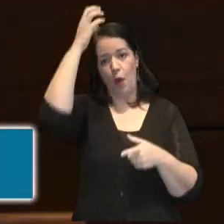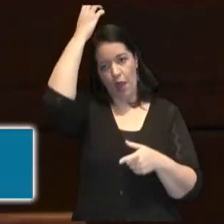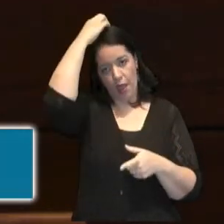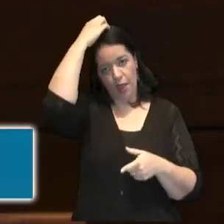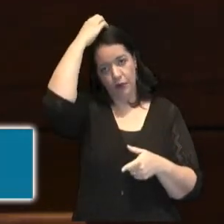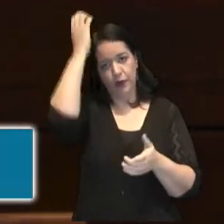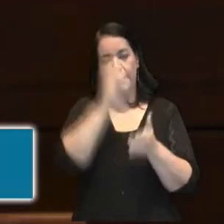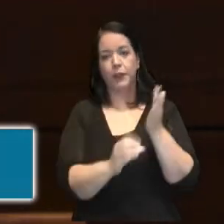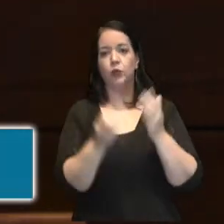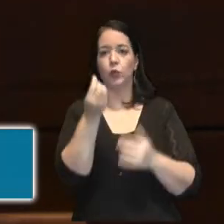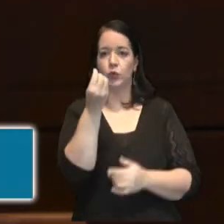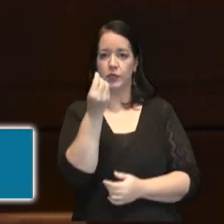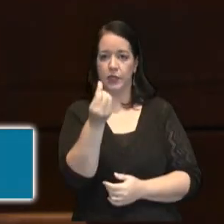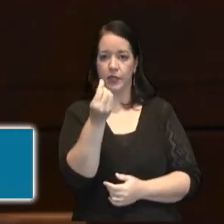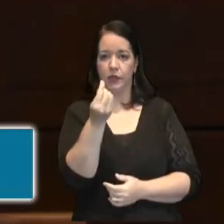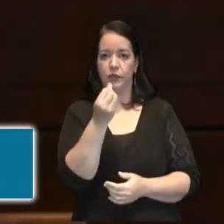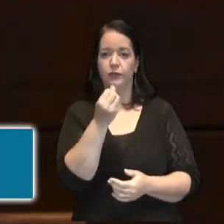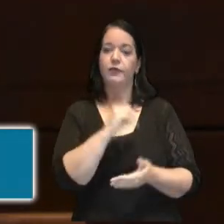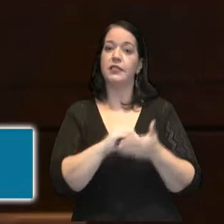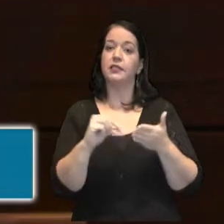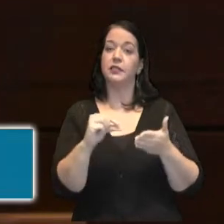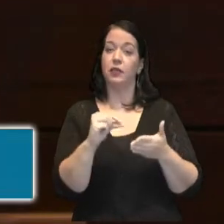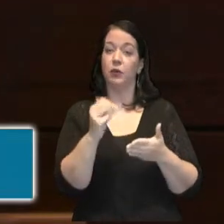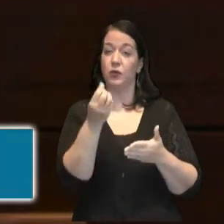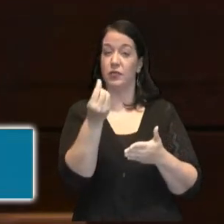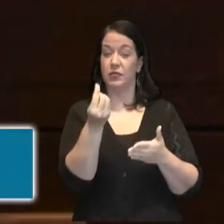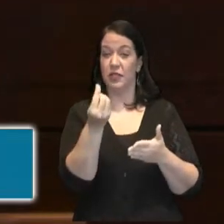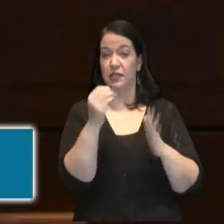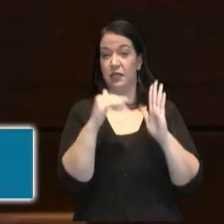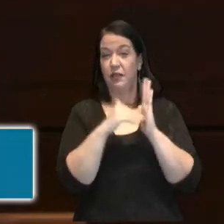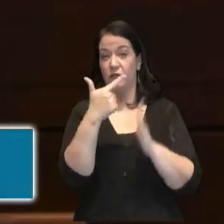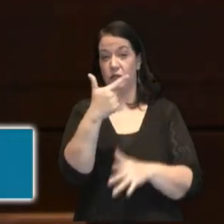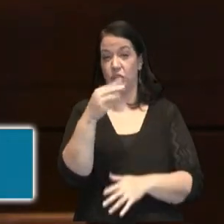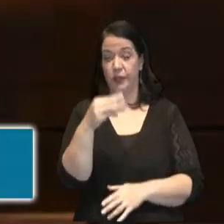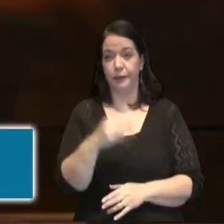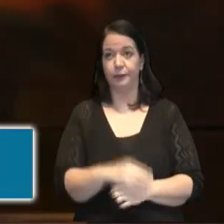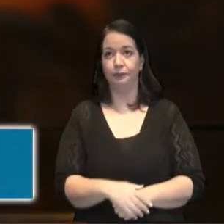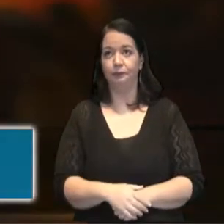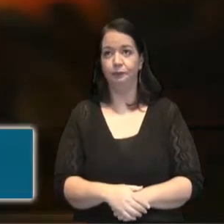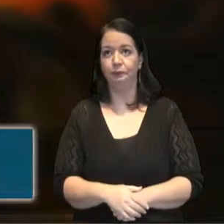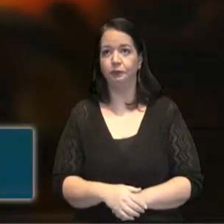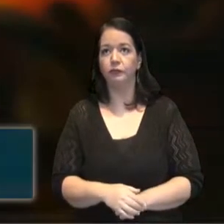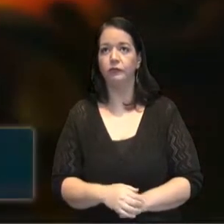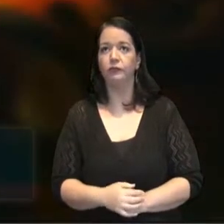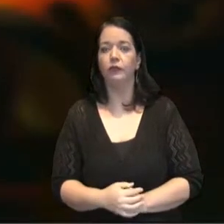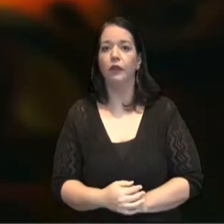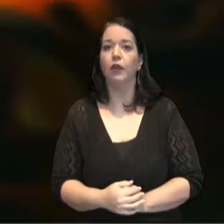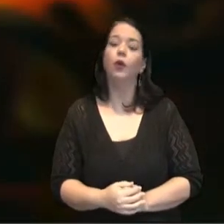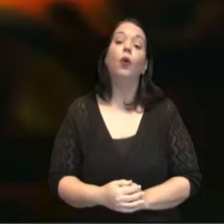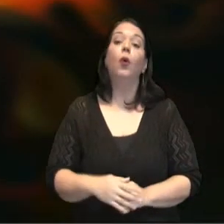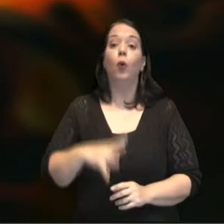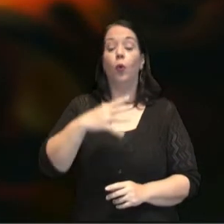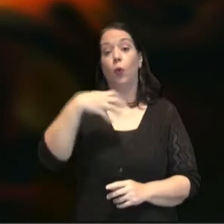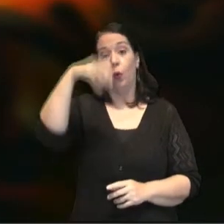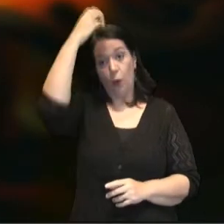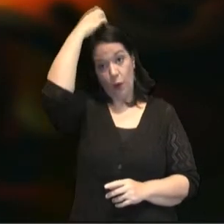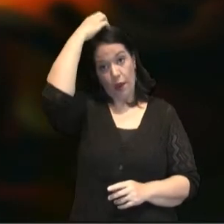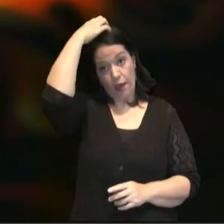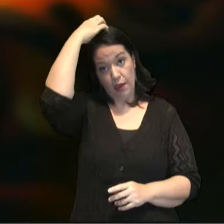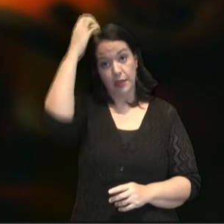assim a palavra do Senhor. O rei da Síria fez guerra a